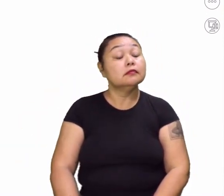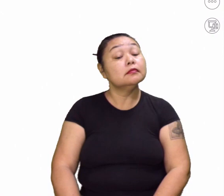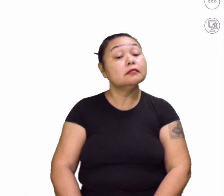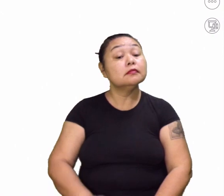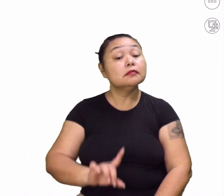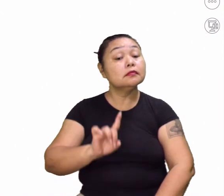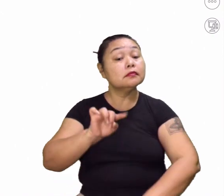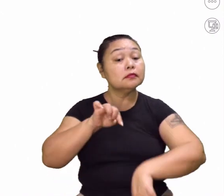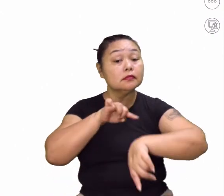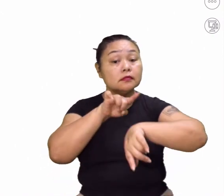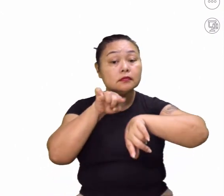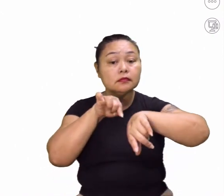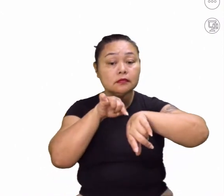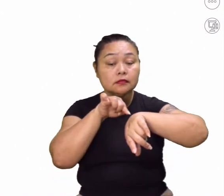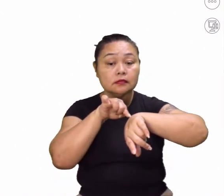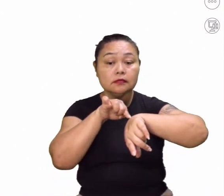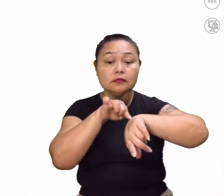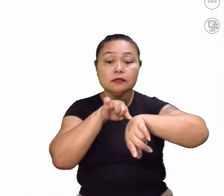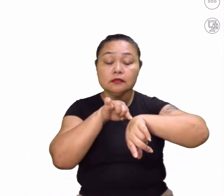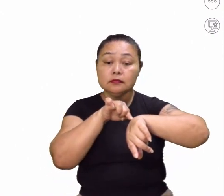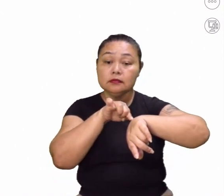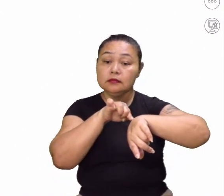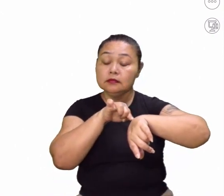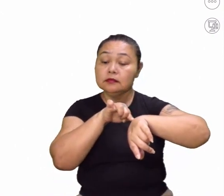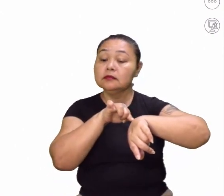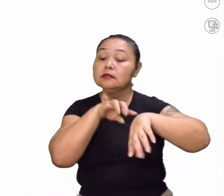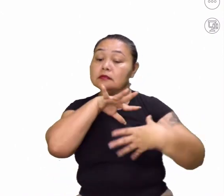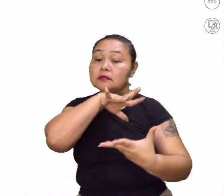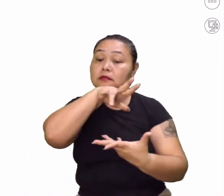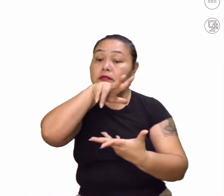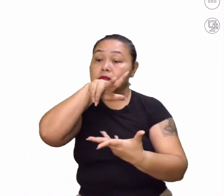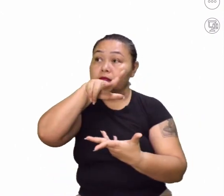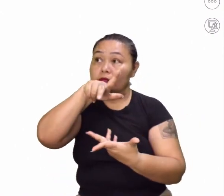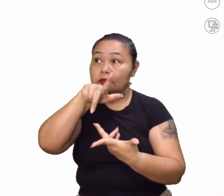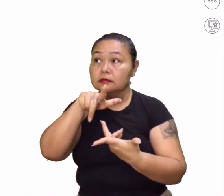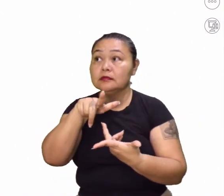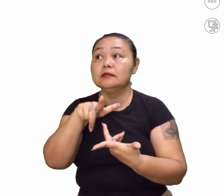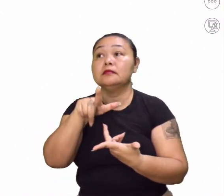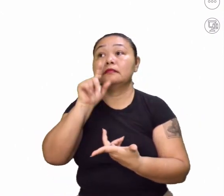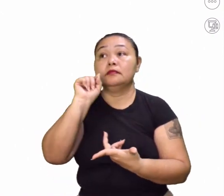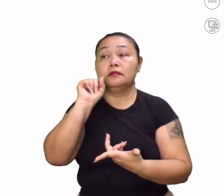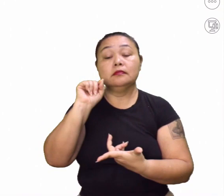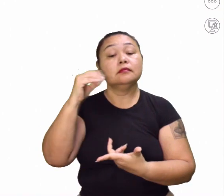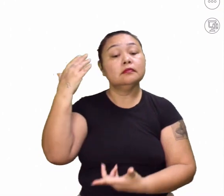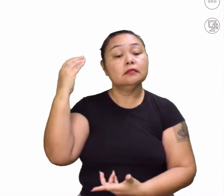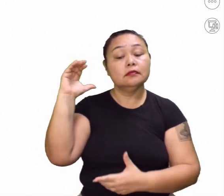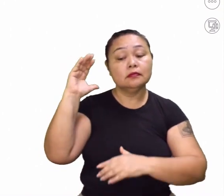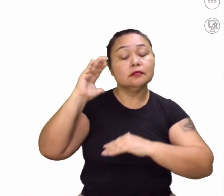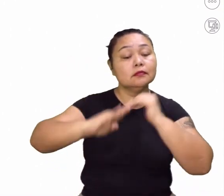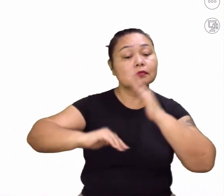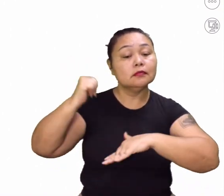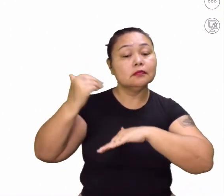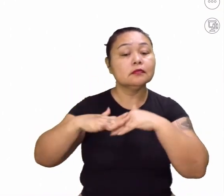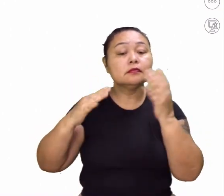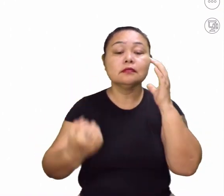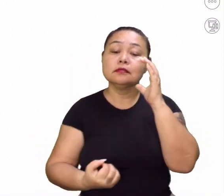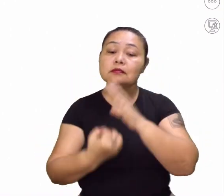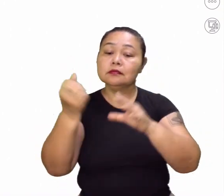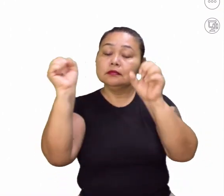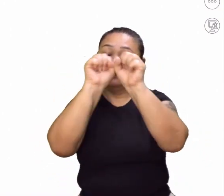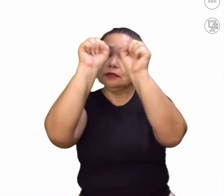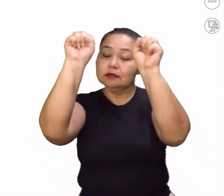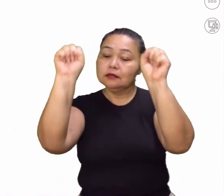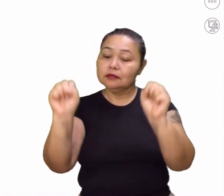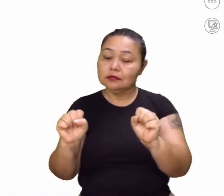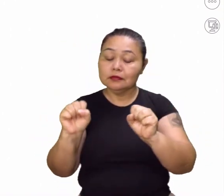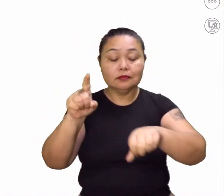A variação das horas em todo o planeta Terra, que levou os cientistas a criarem